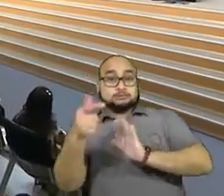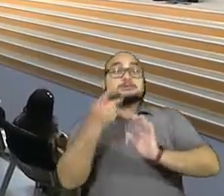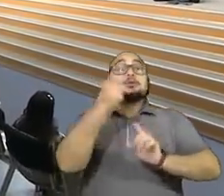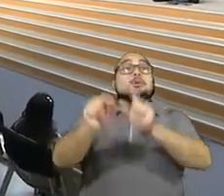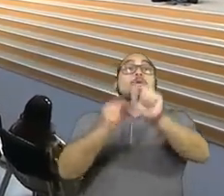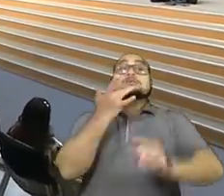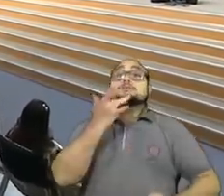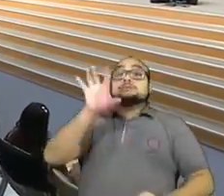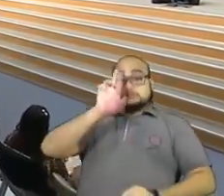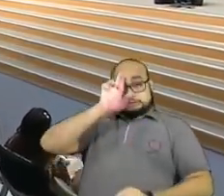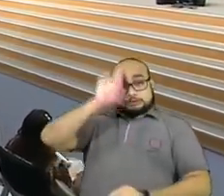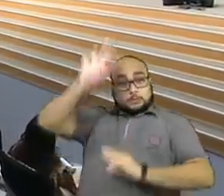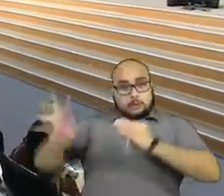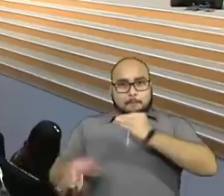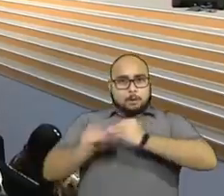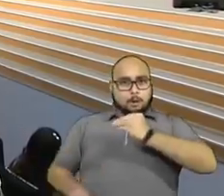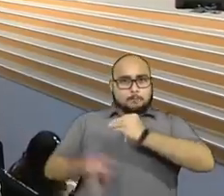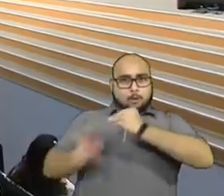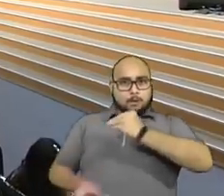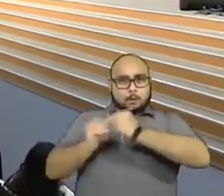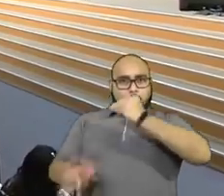os dias.